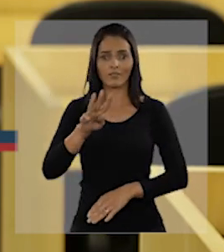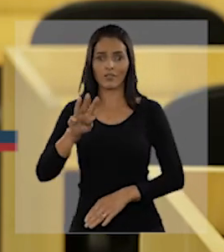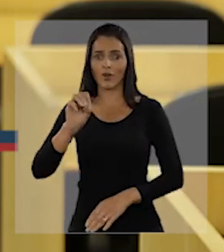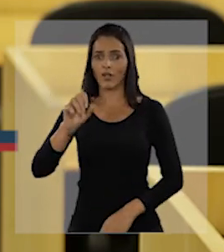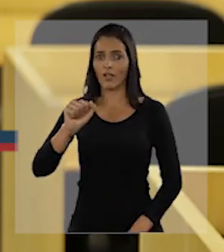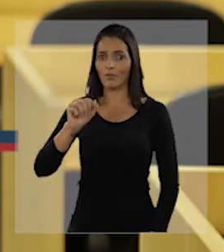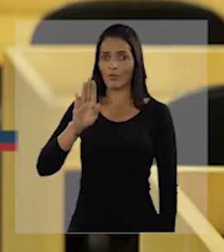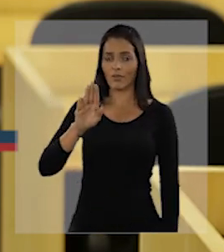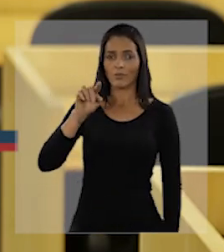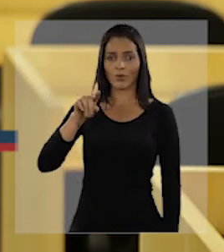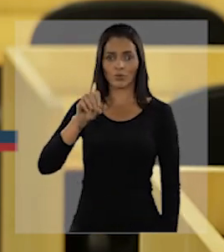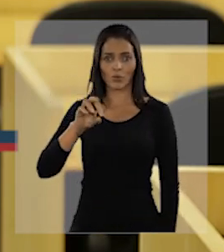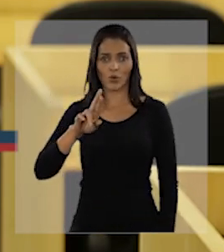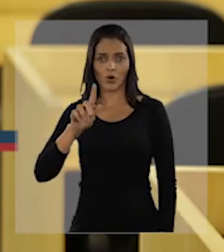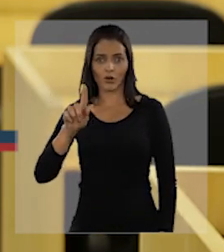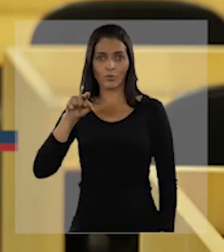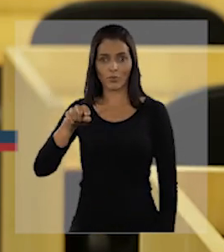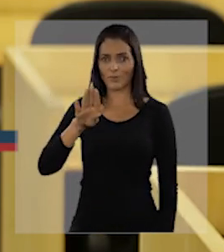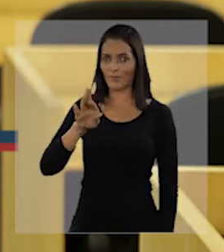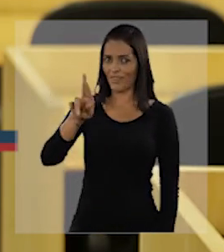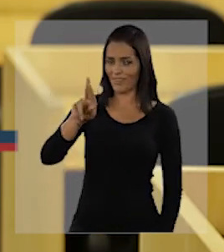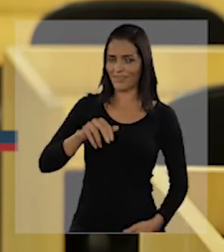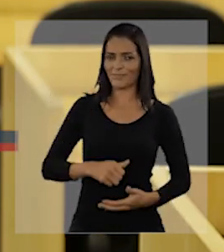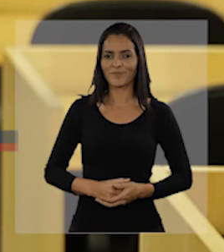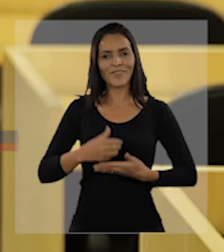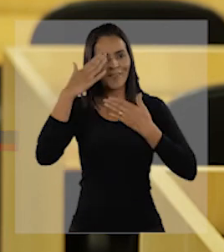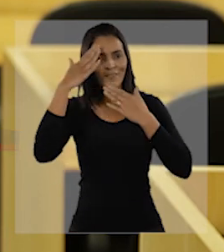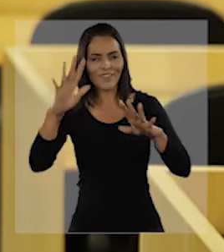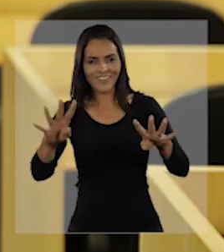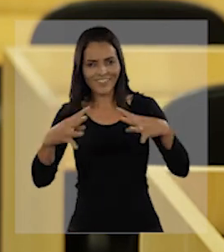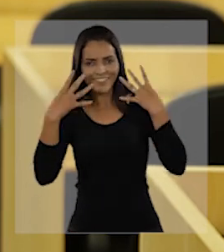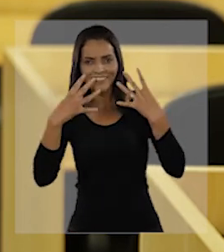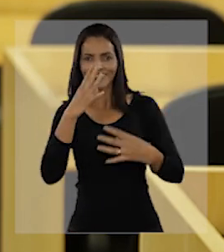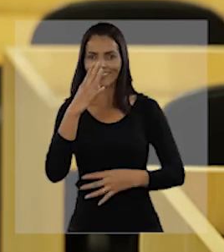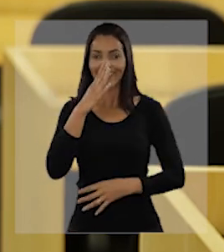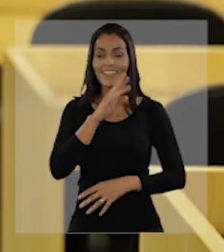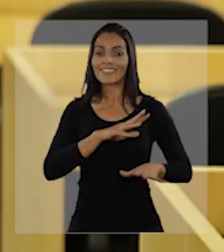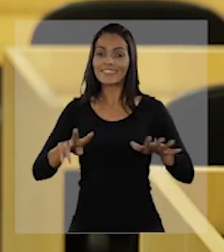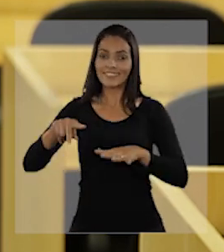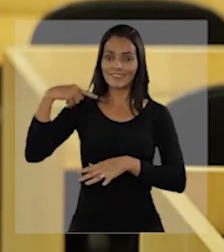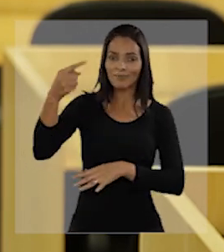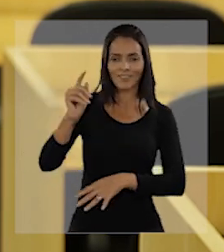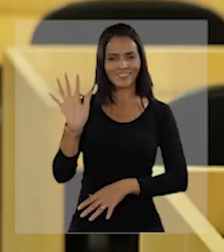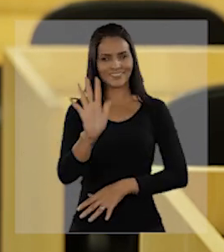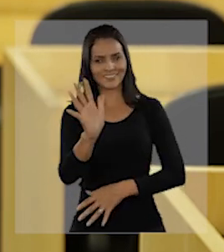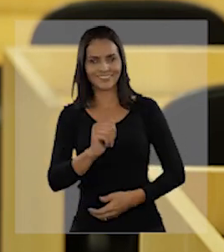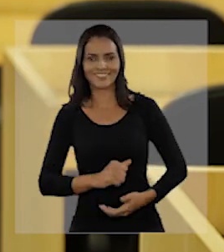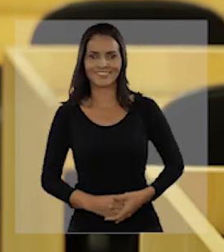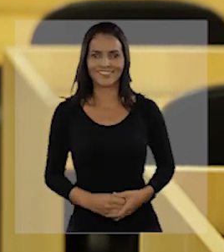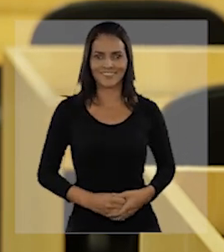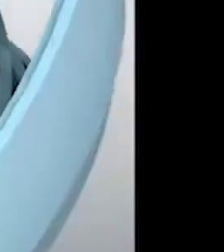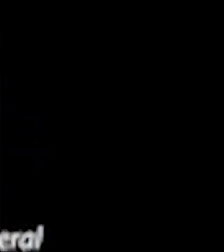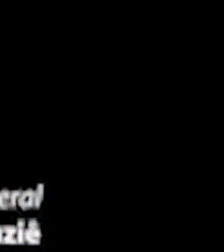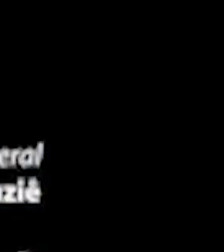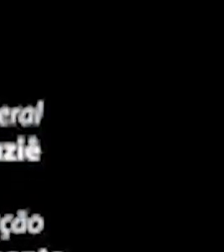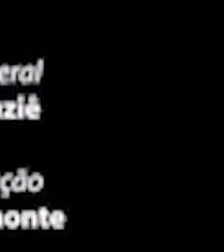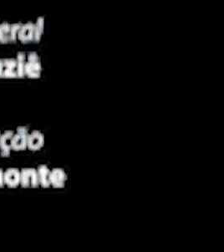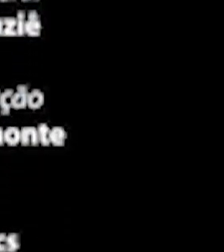o site da Ordem, oab.org.br. Obrigada pela companhia e até semana que vem.